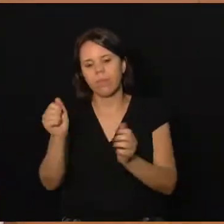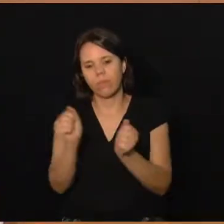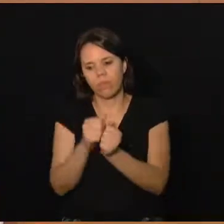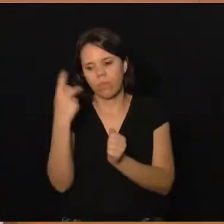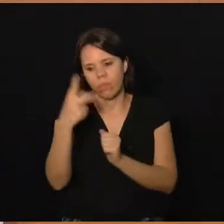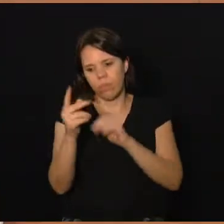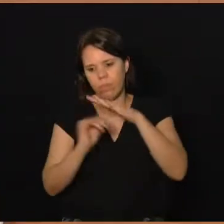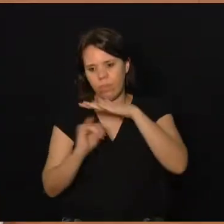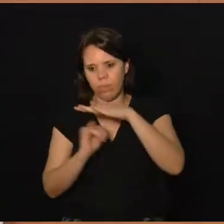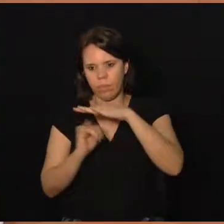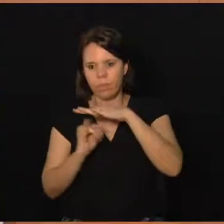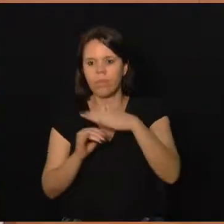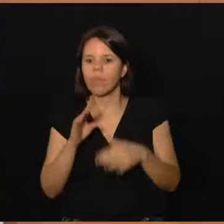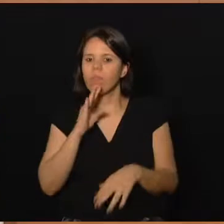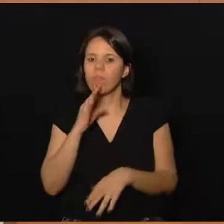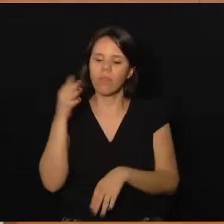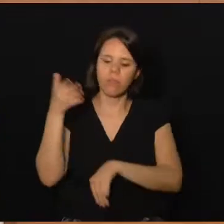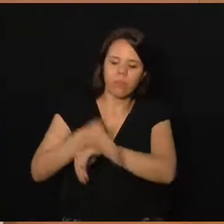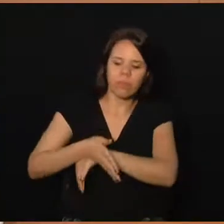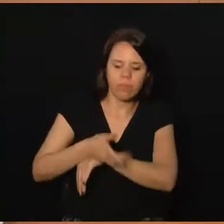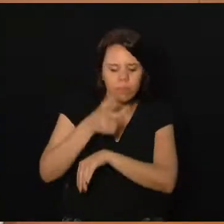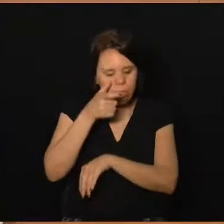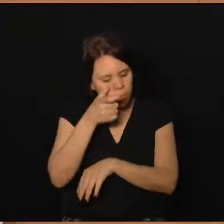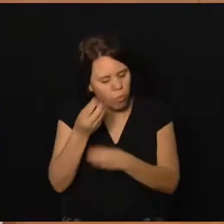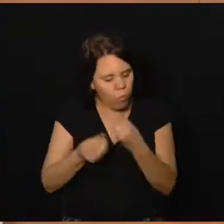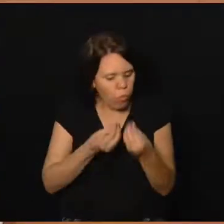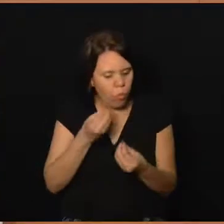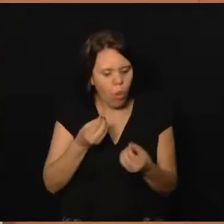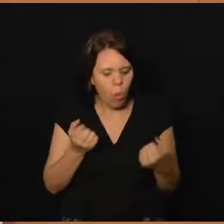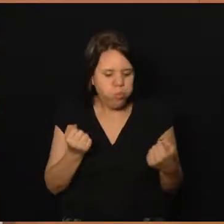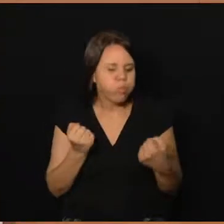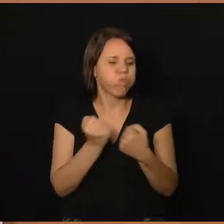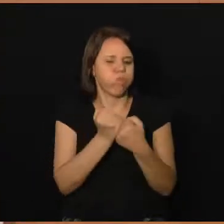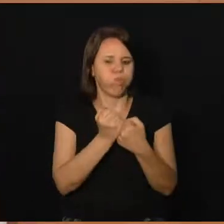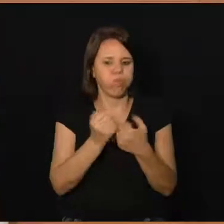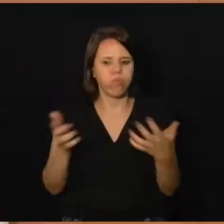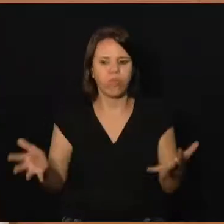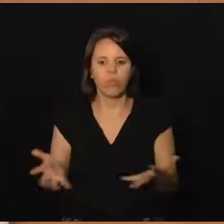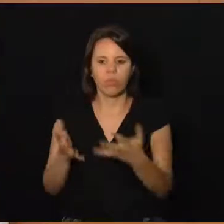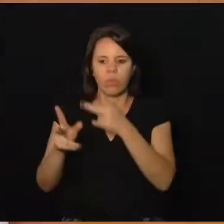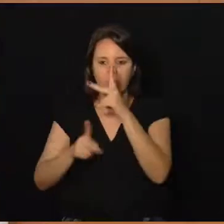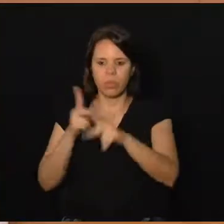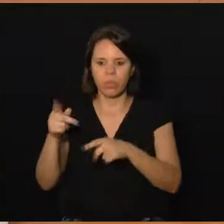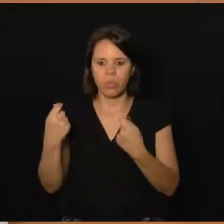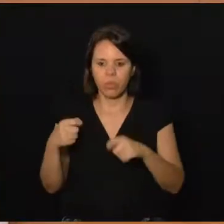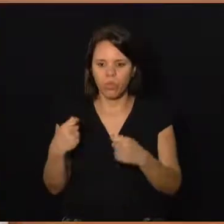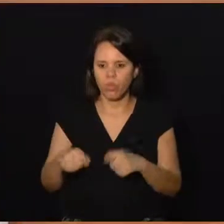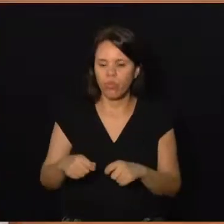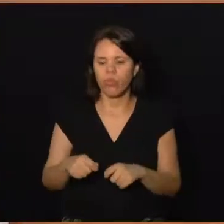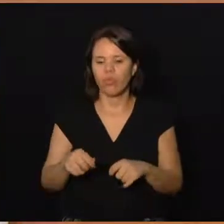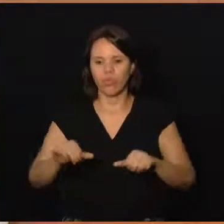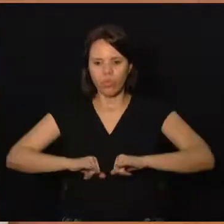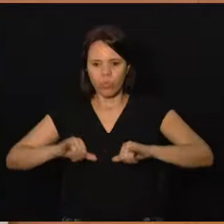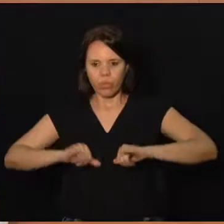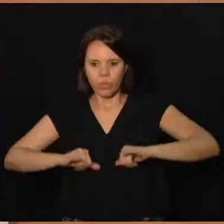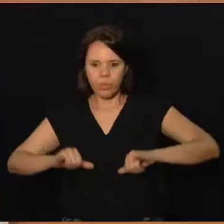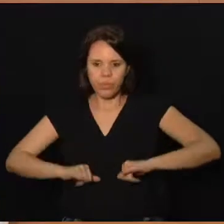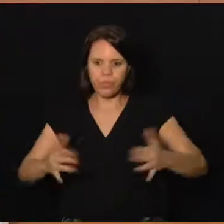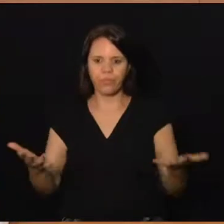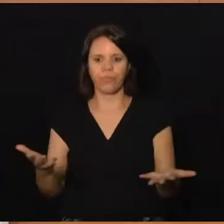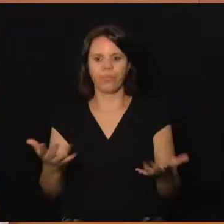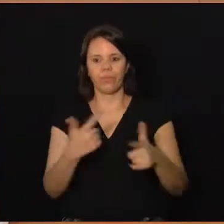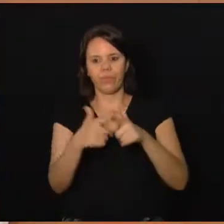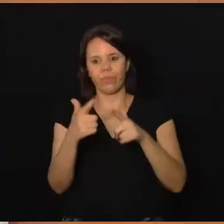que possamos ali conhecer e ser mais uma ferramenta para que a gente possa encaminhar essas vidas aí que sofrem com o problema